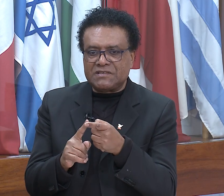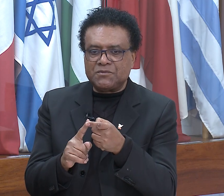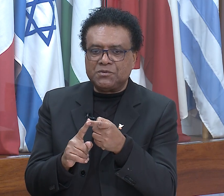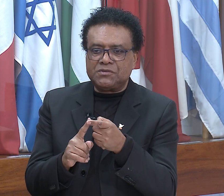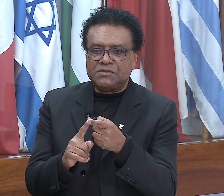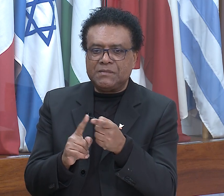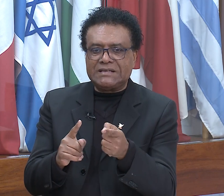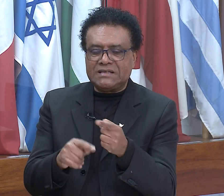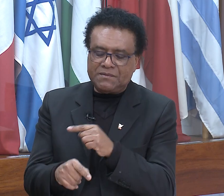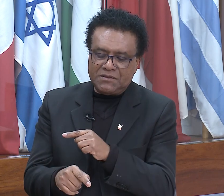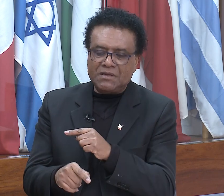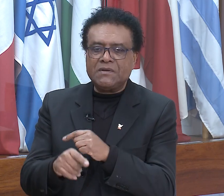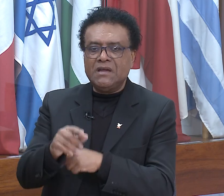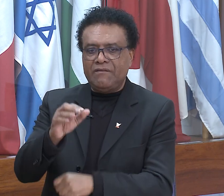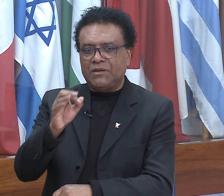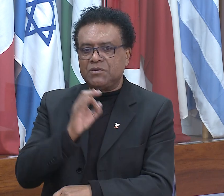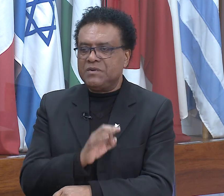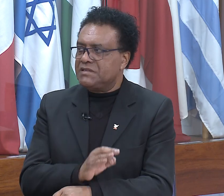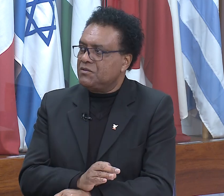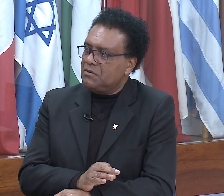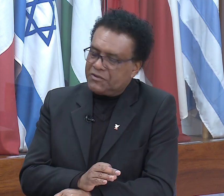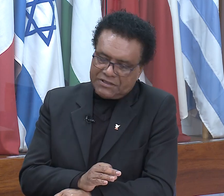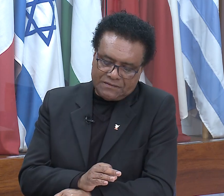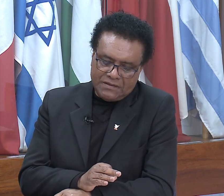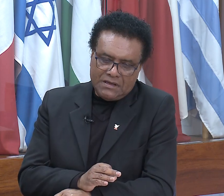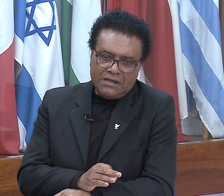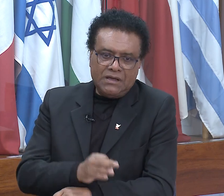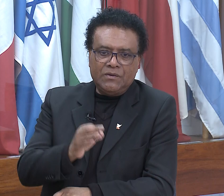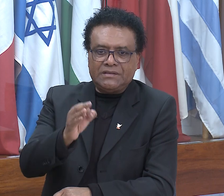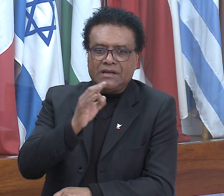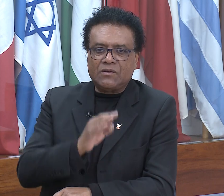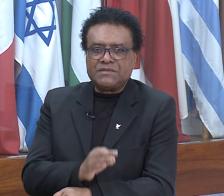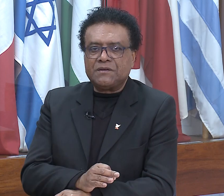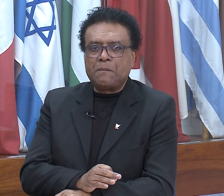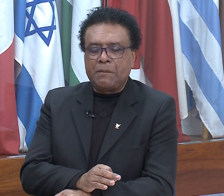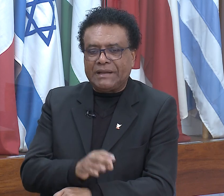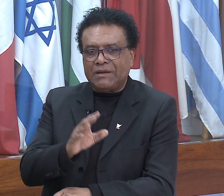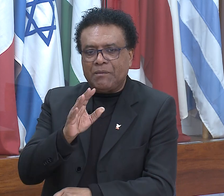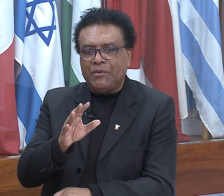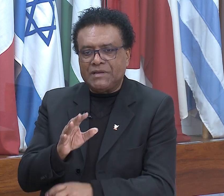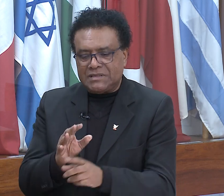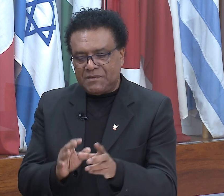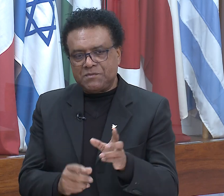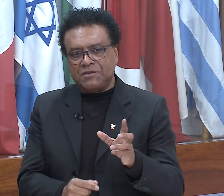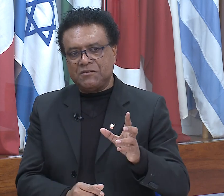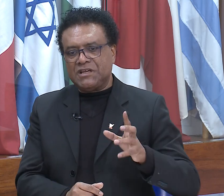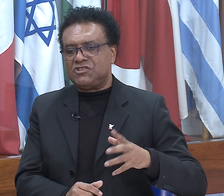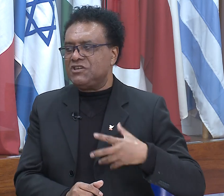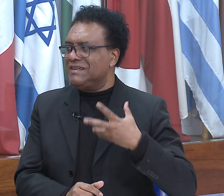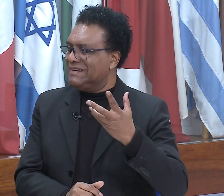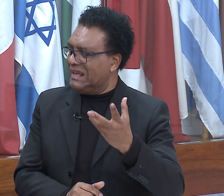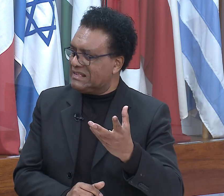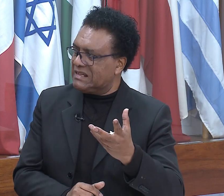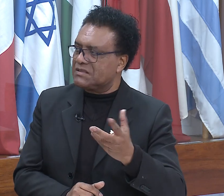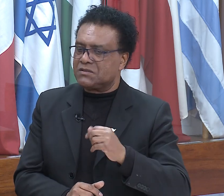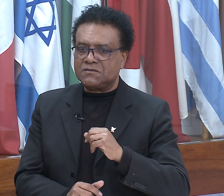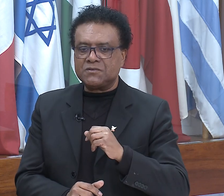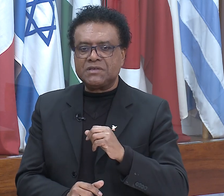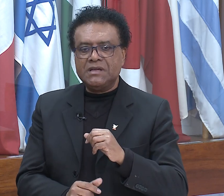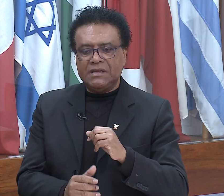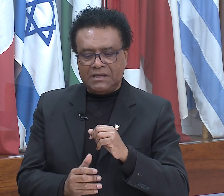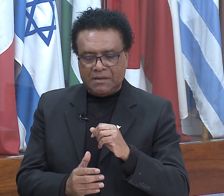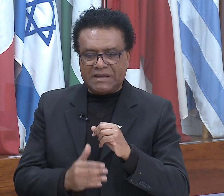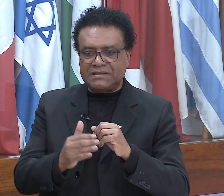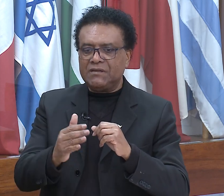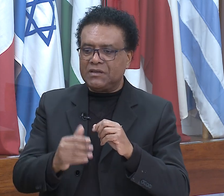retirasse para nós fazemos juntos mas nesse meio tempo era do Tobias entrou com o projeto eu entrei na comissão para dar um apoio Exatamente porque eu já tinha ideias em relação